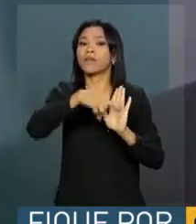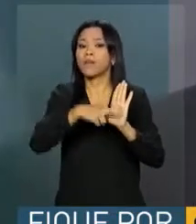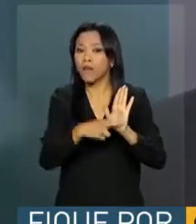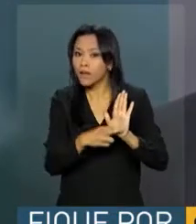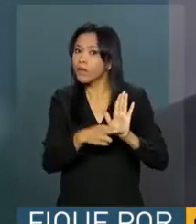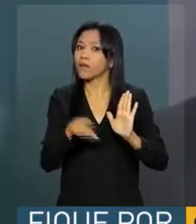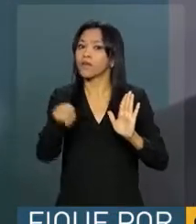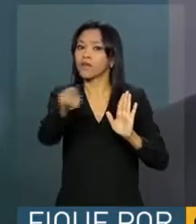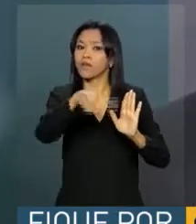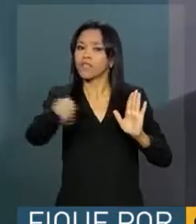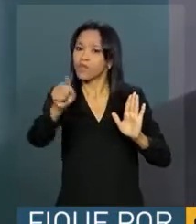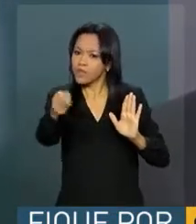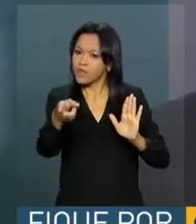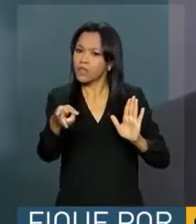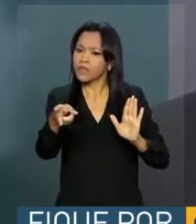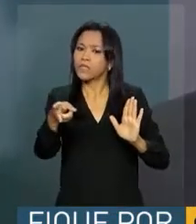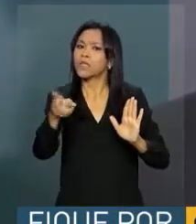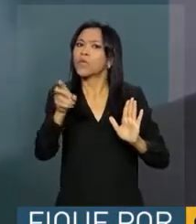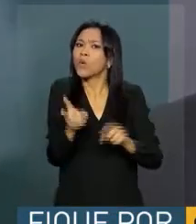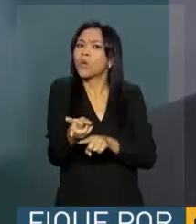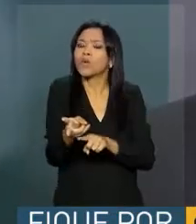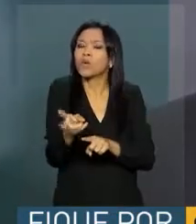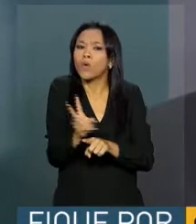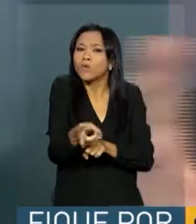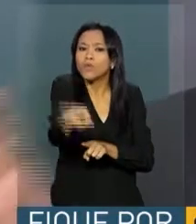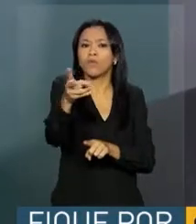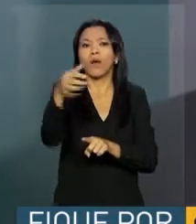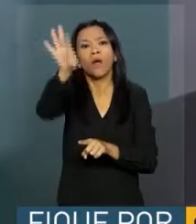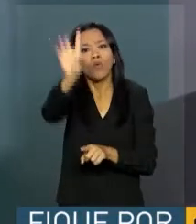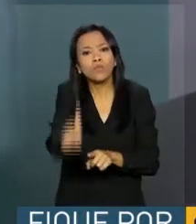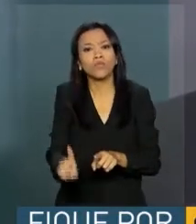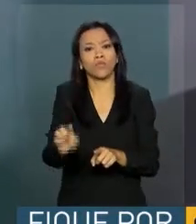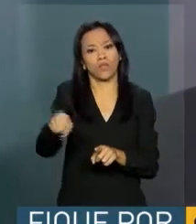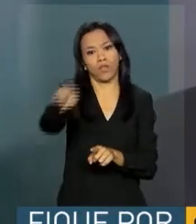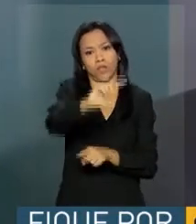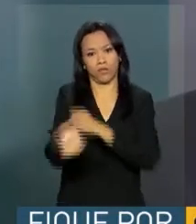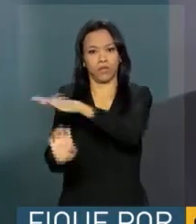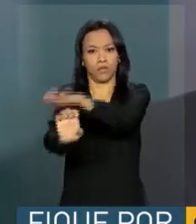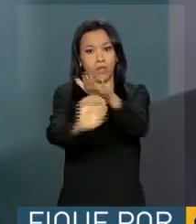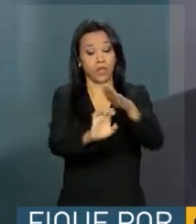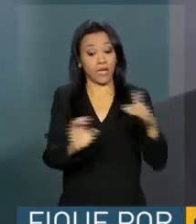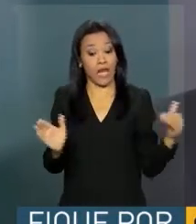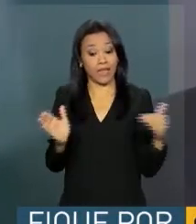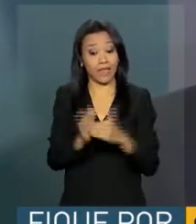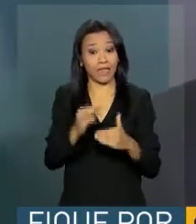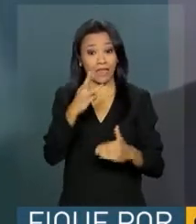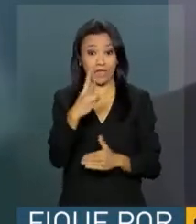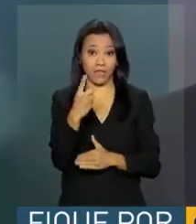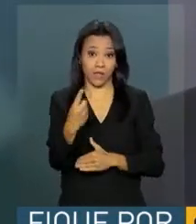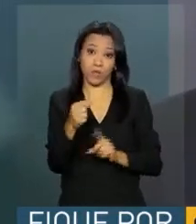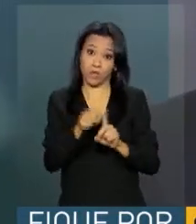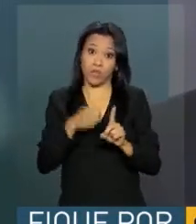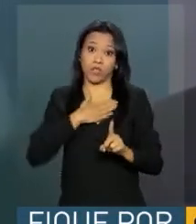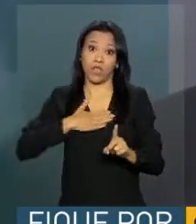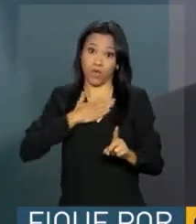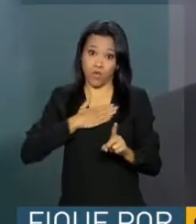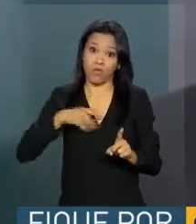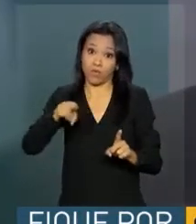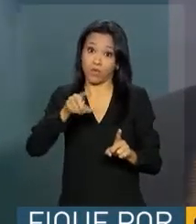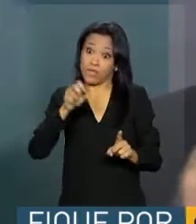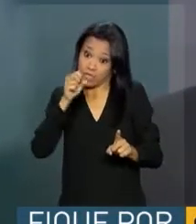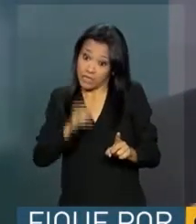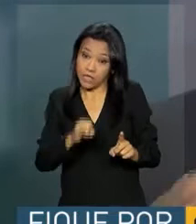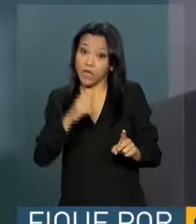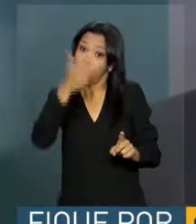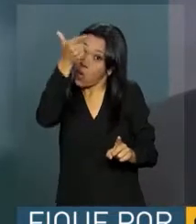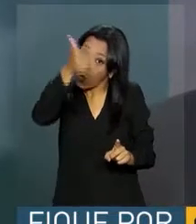condições, assegurem os seus direitos, que o prazo termina até o dia 31 de agosto. Depois, se for aprovado